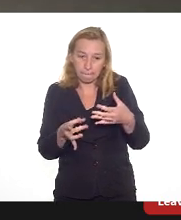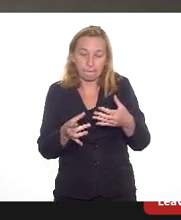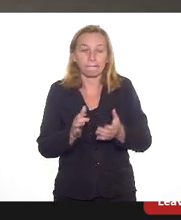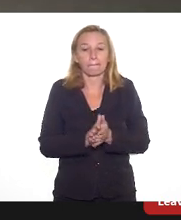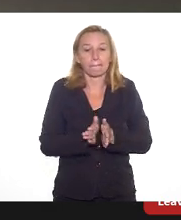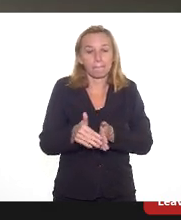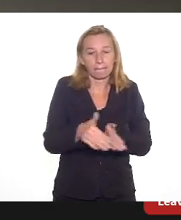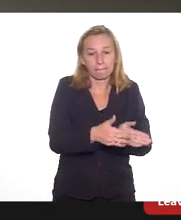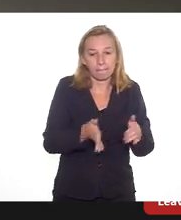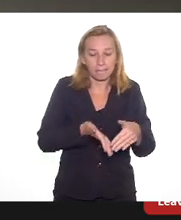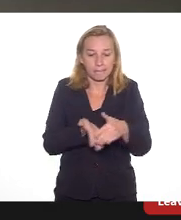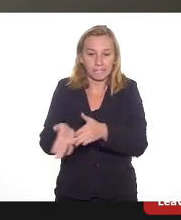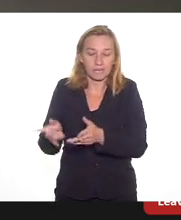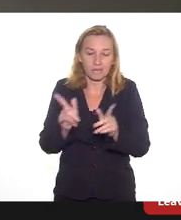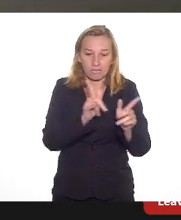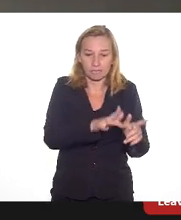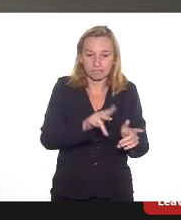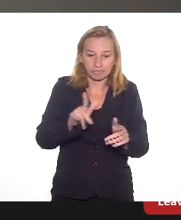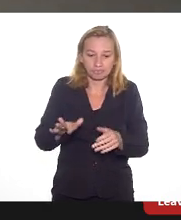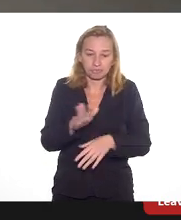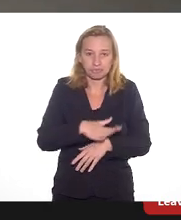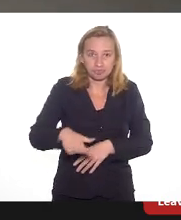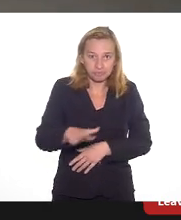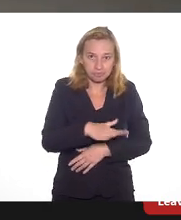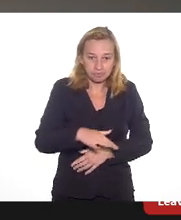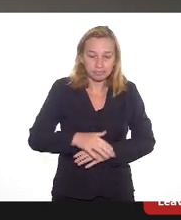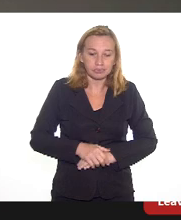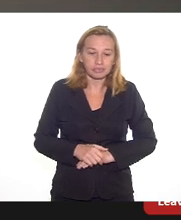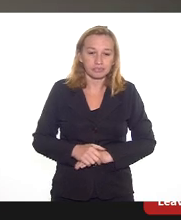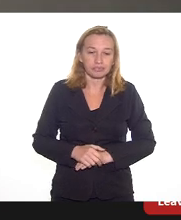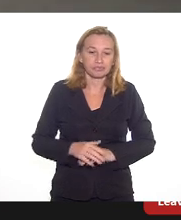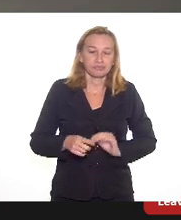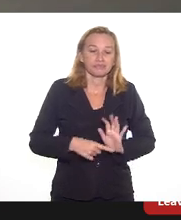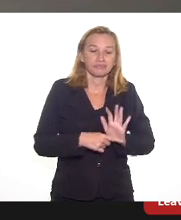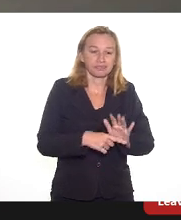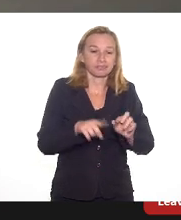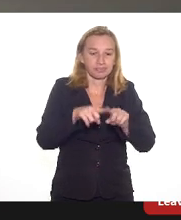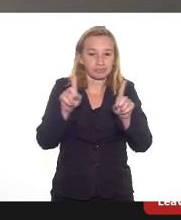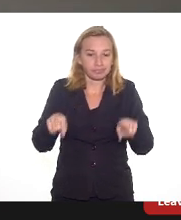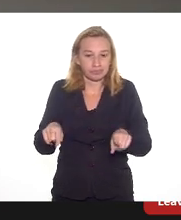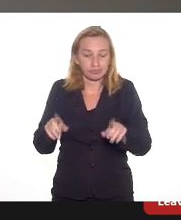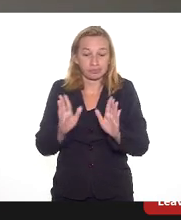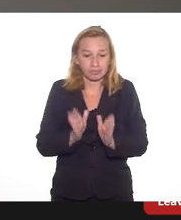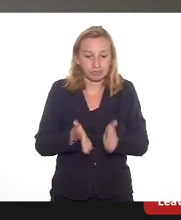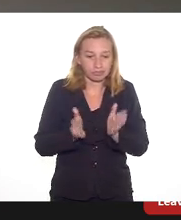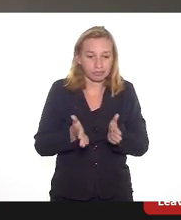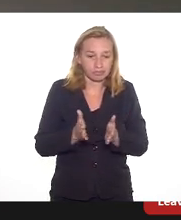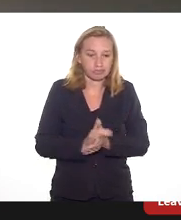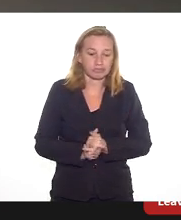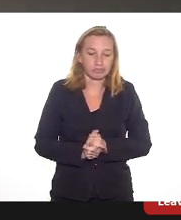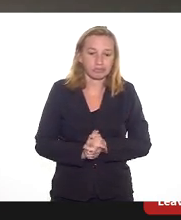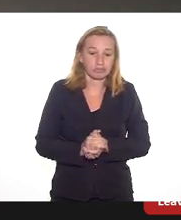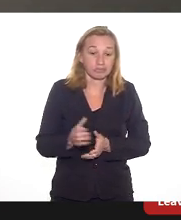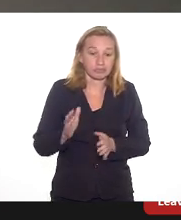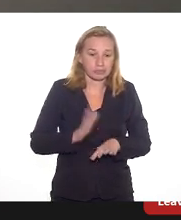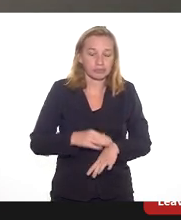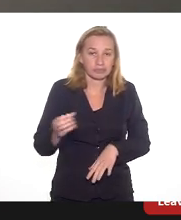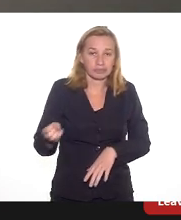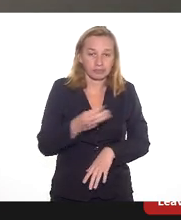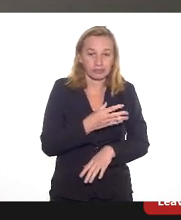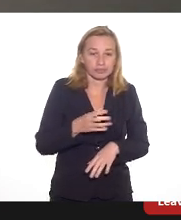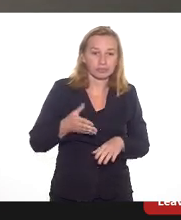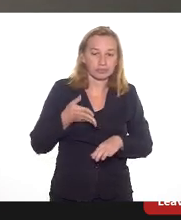diferentes, segregação de massa na área da Previdência, então o que atende a um servidor... Hoje, por exemplo, os servidores mais novos que entram no